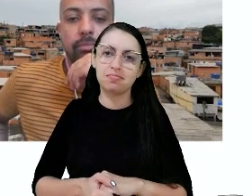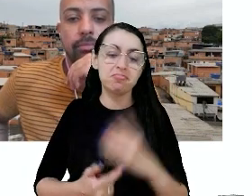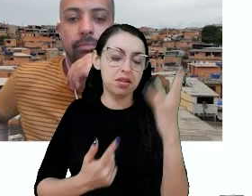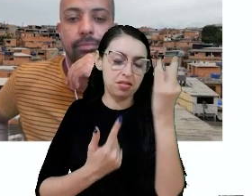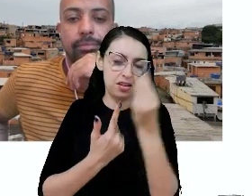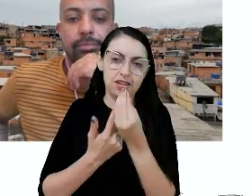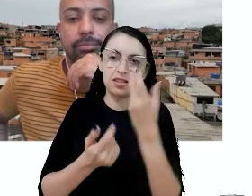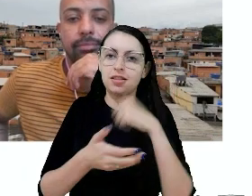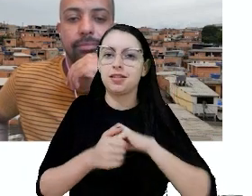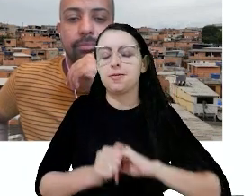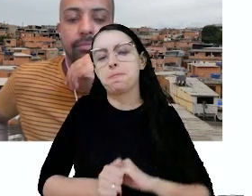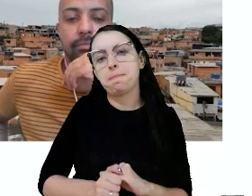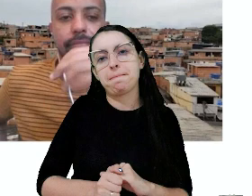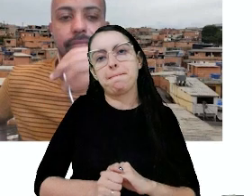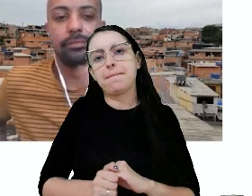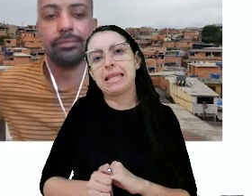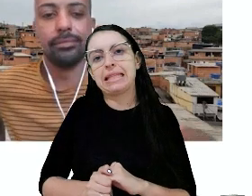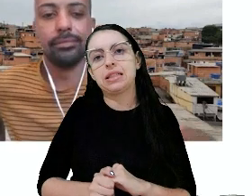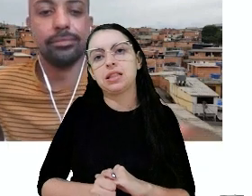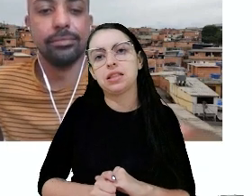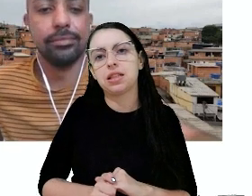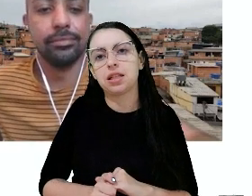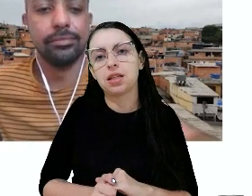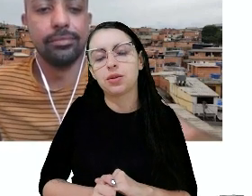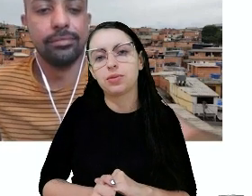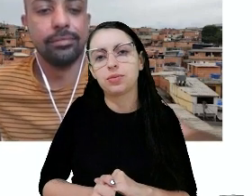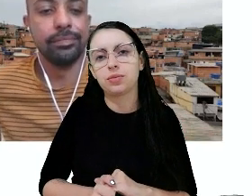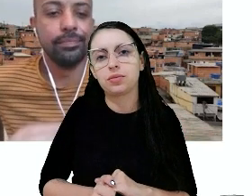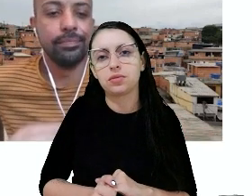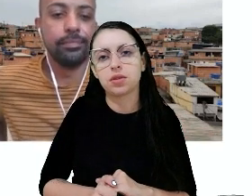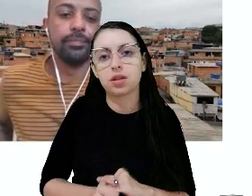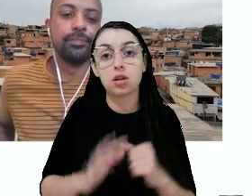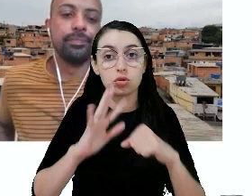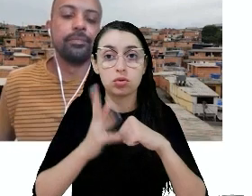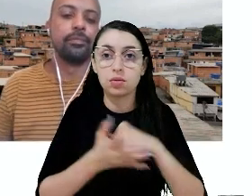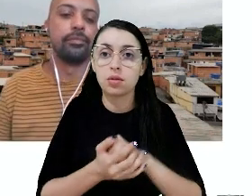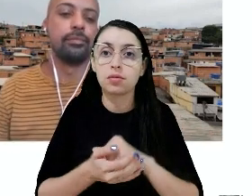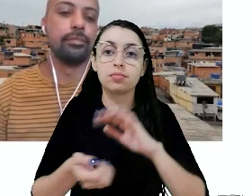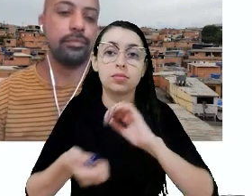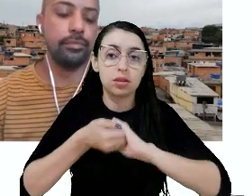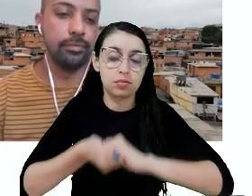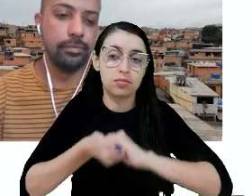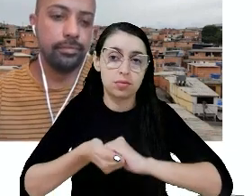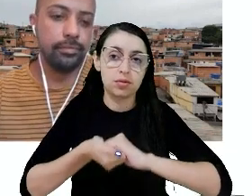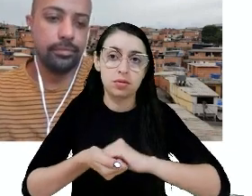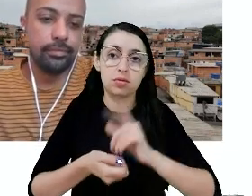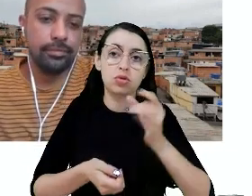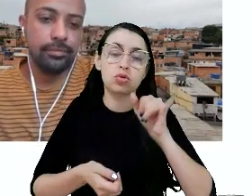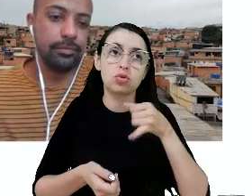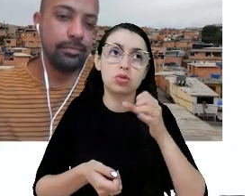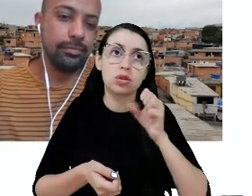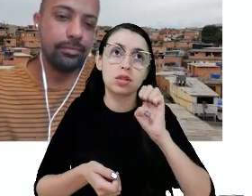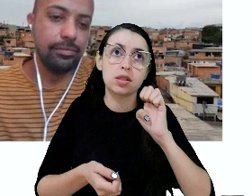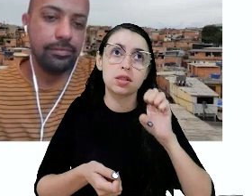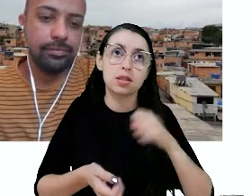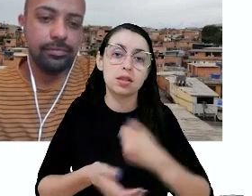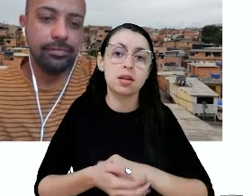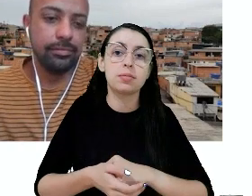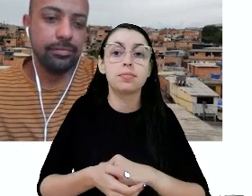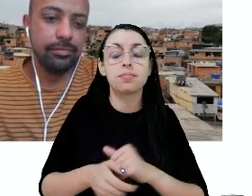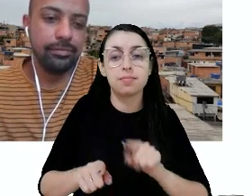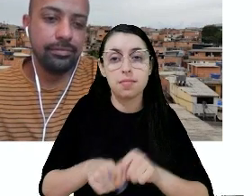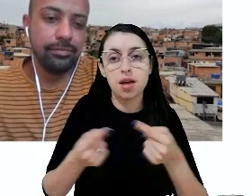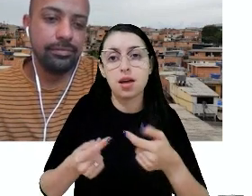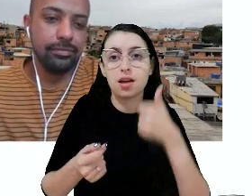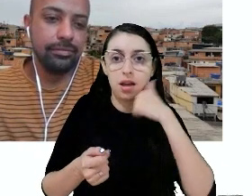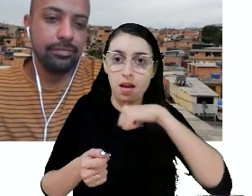ser artista. Então, eu, como o evento é sobre mães pandêmicas, eu não vou cumprimentar o doutor Zé Augusto, mas a dona Ceissa,